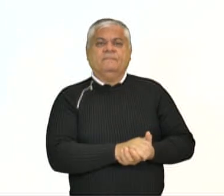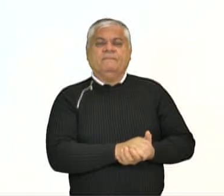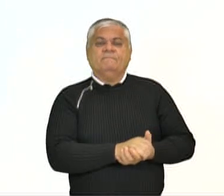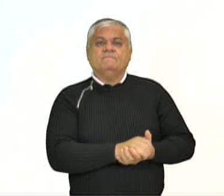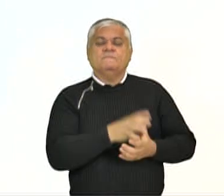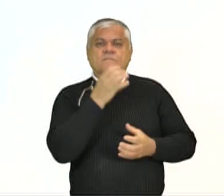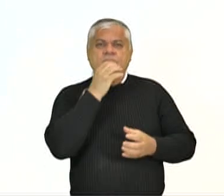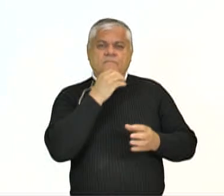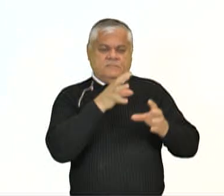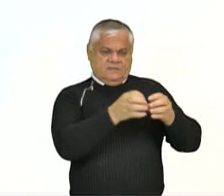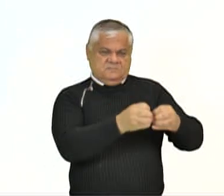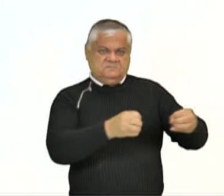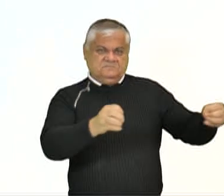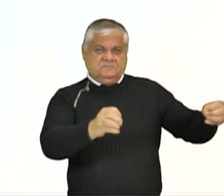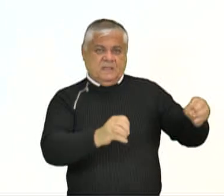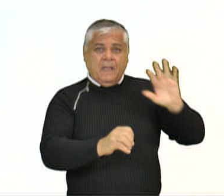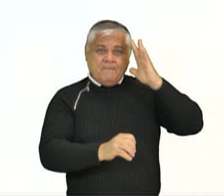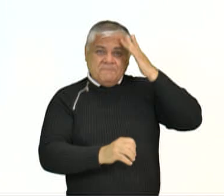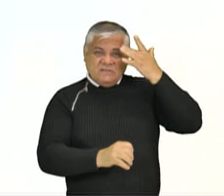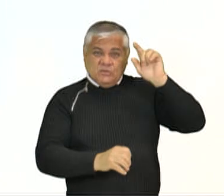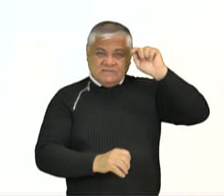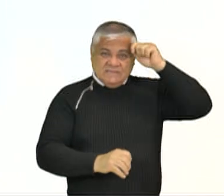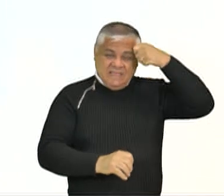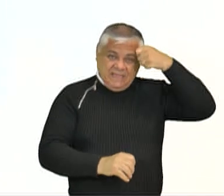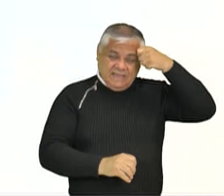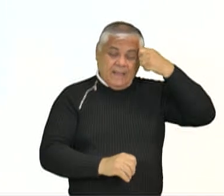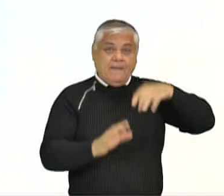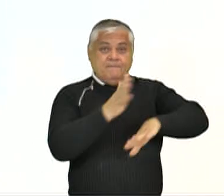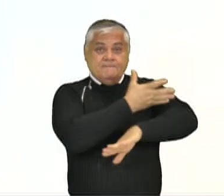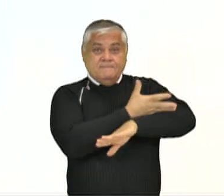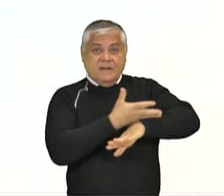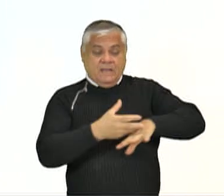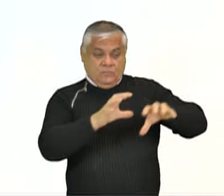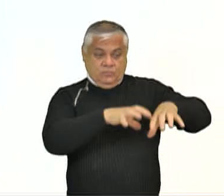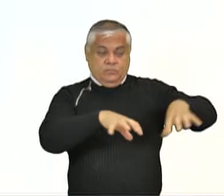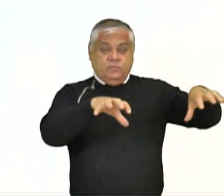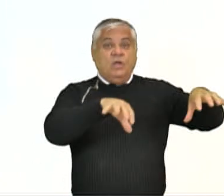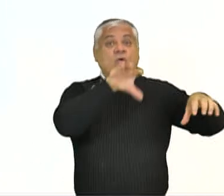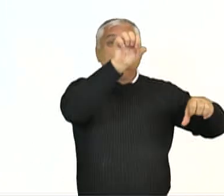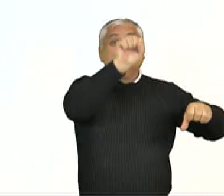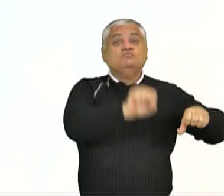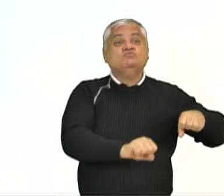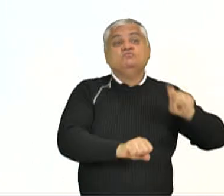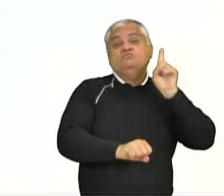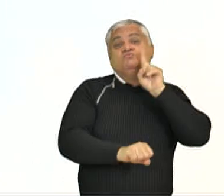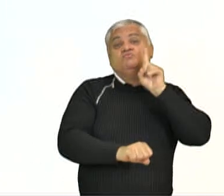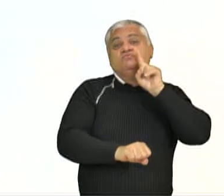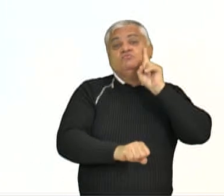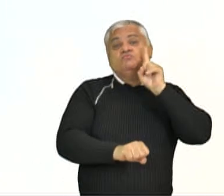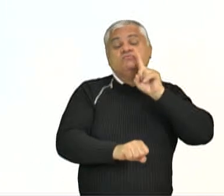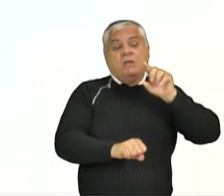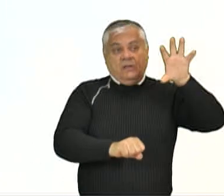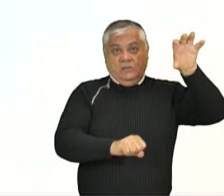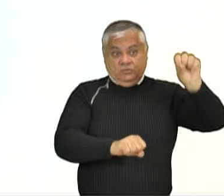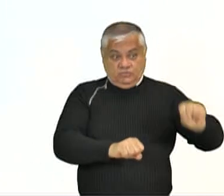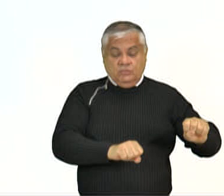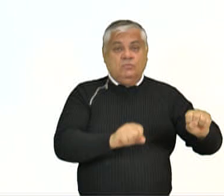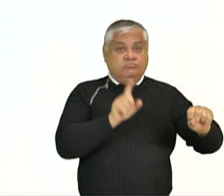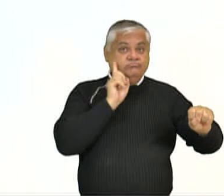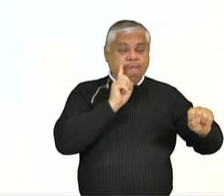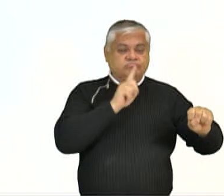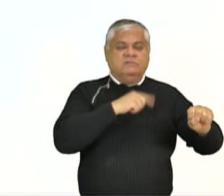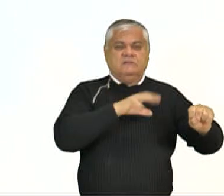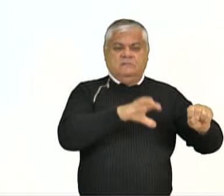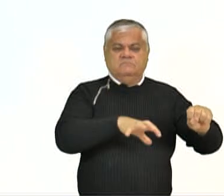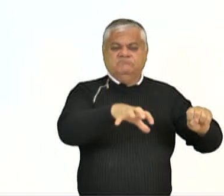segregação entre negros e brancos era praticada principalmente no sul, então aqui nós estamos vendo a região do sul dos Estados Unidos, e